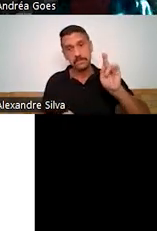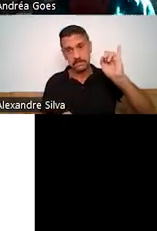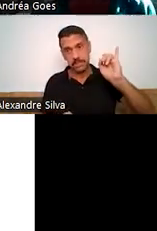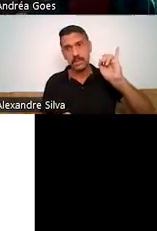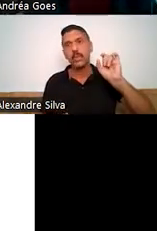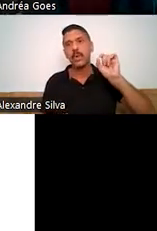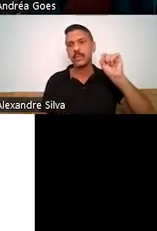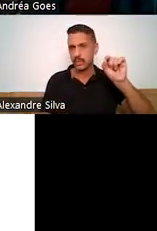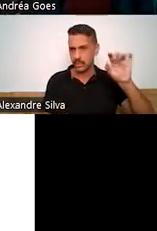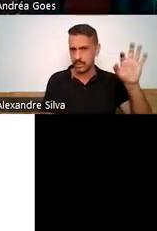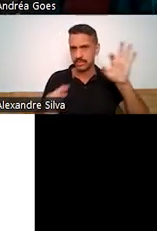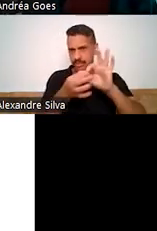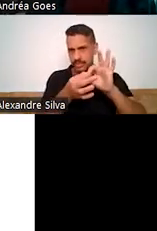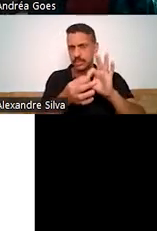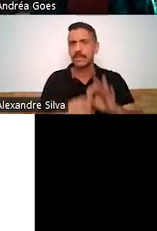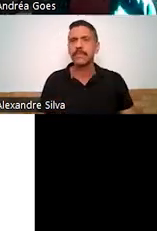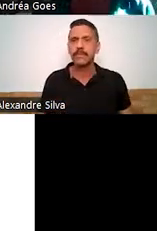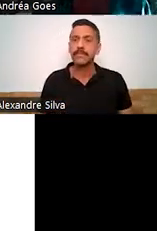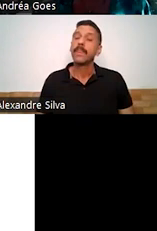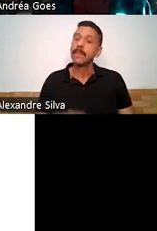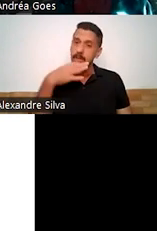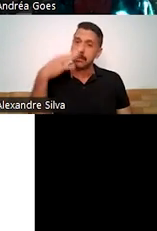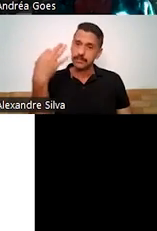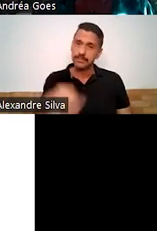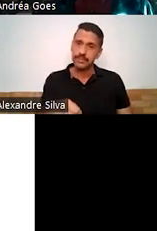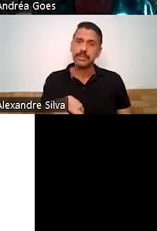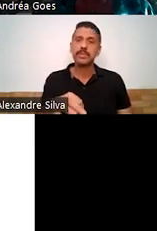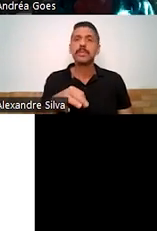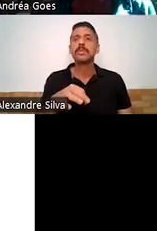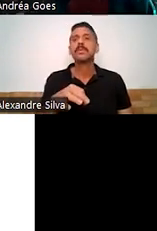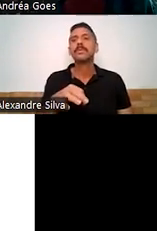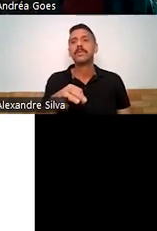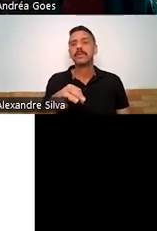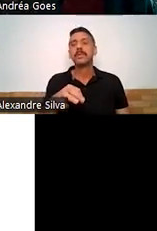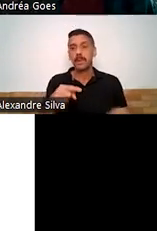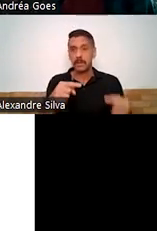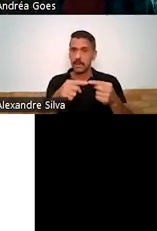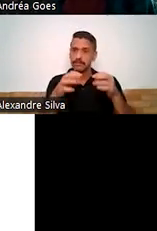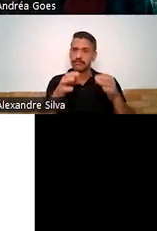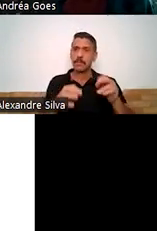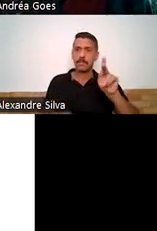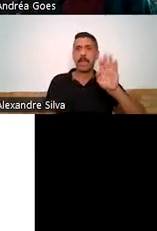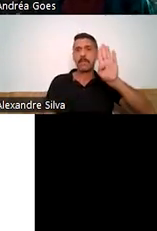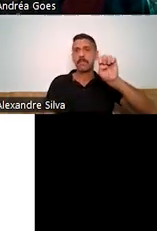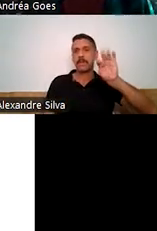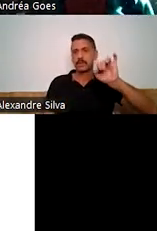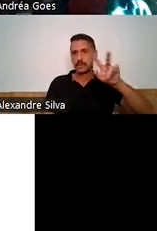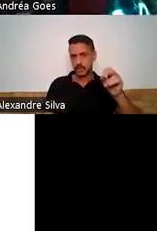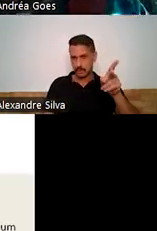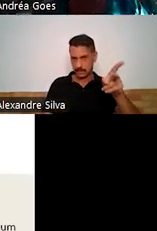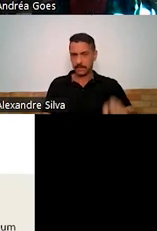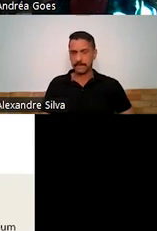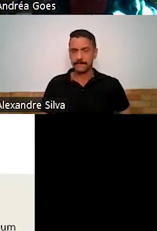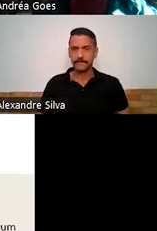pai, que é o azul. Então, a gente tem aqui um caso de inclusão de paternidade. Pode